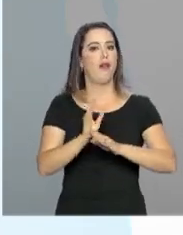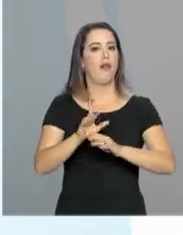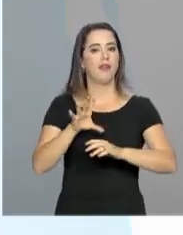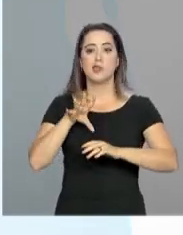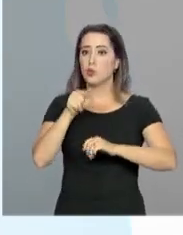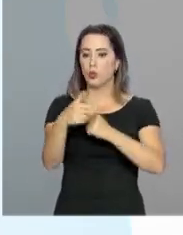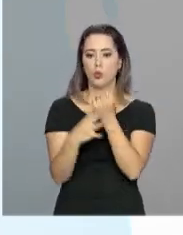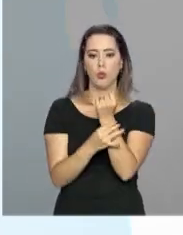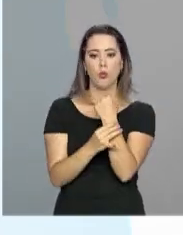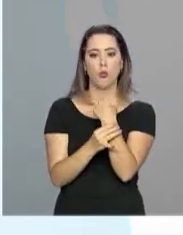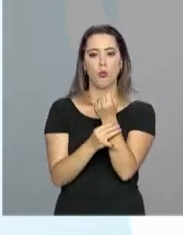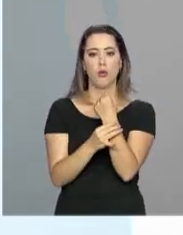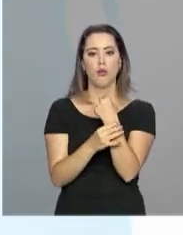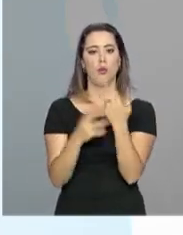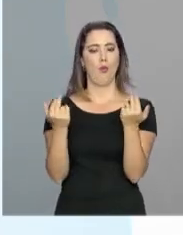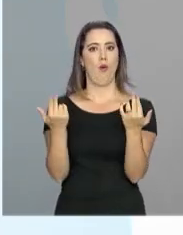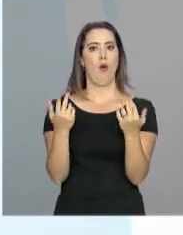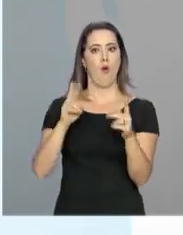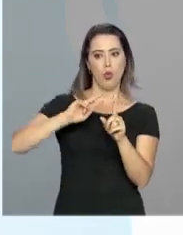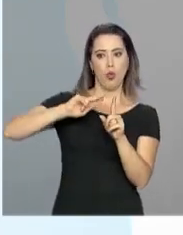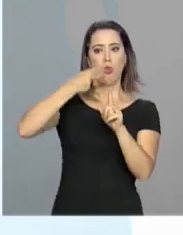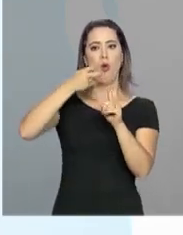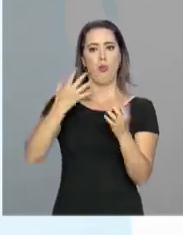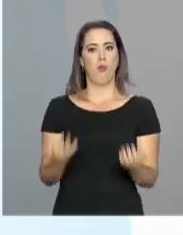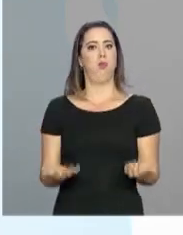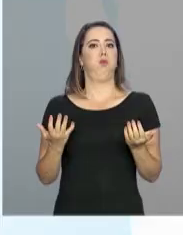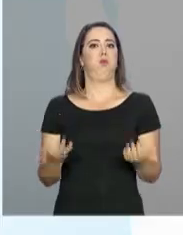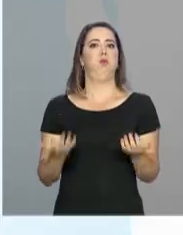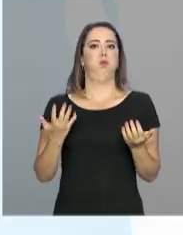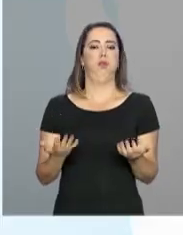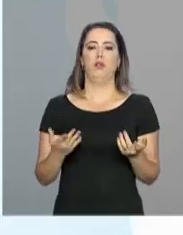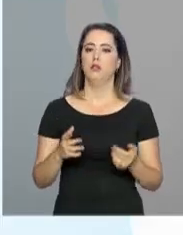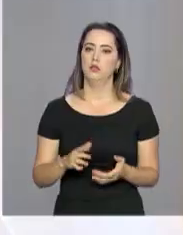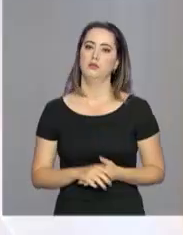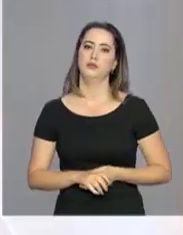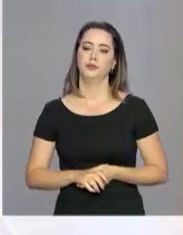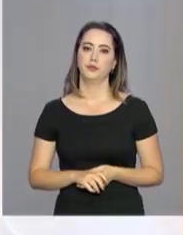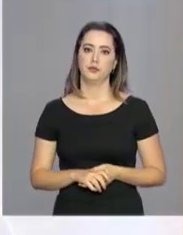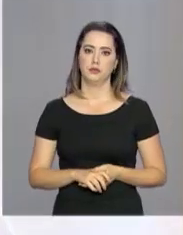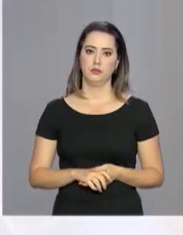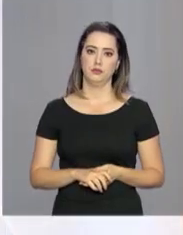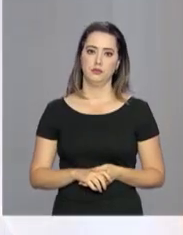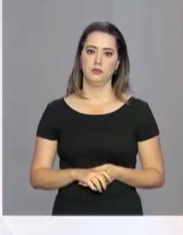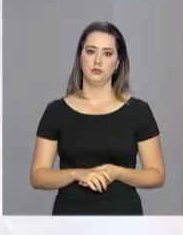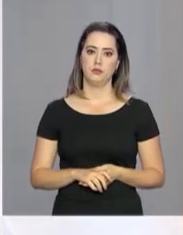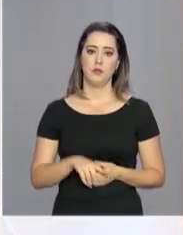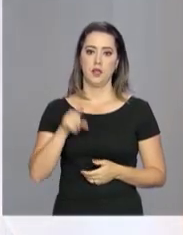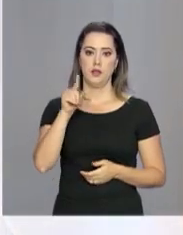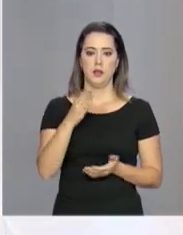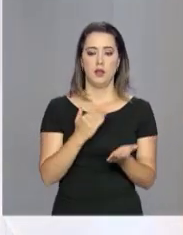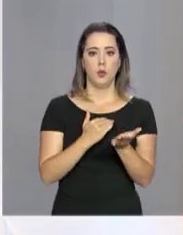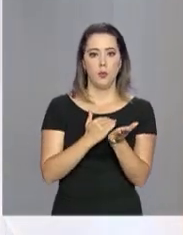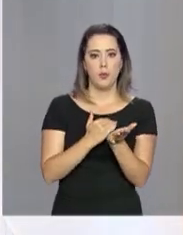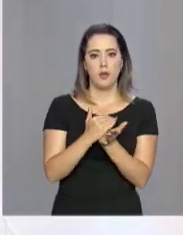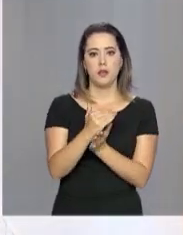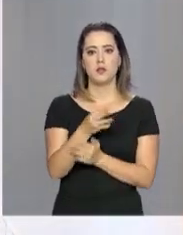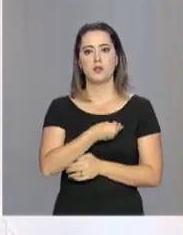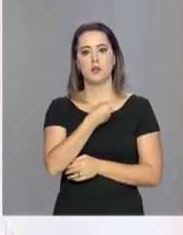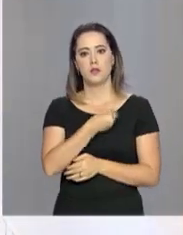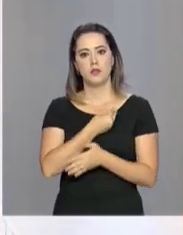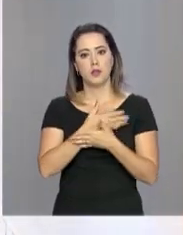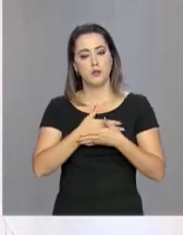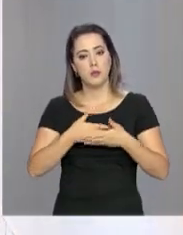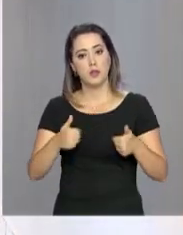se você carregar se duas pessoas na sua estrutura física janaína está dando os primeiros passos para uma vida